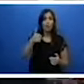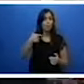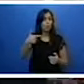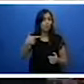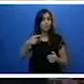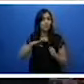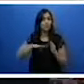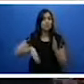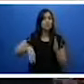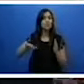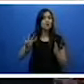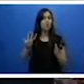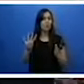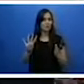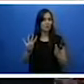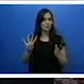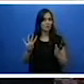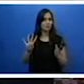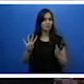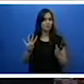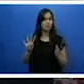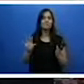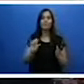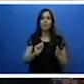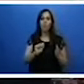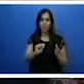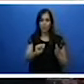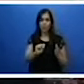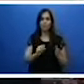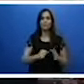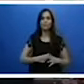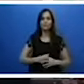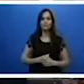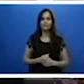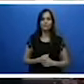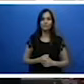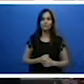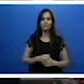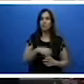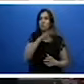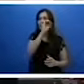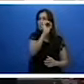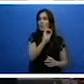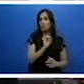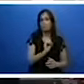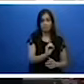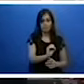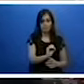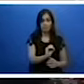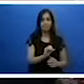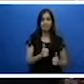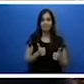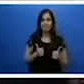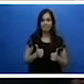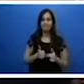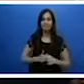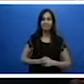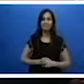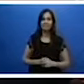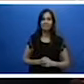vou tirar 4 e ainda me restam 8. E 0 menos 0, 0 mesmo,